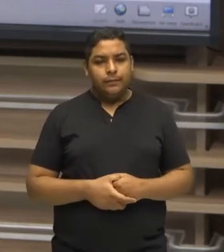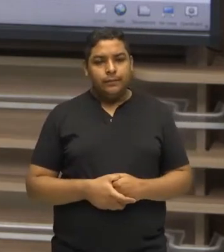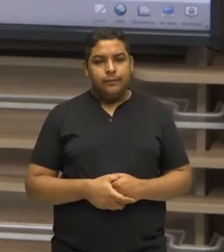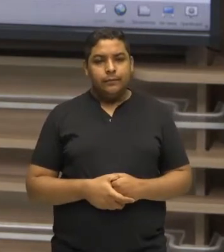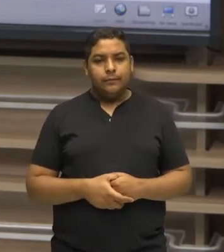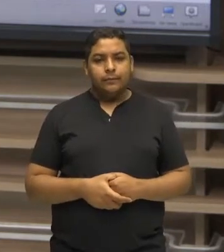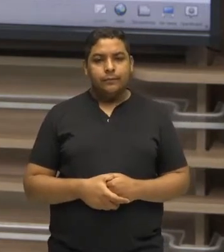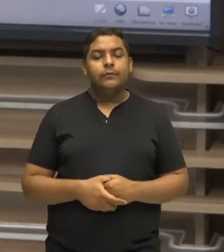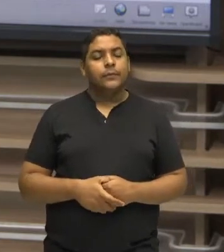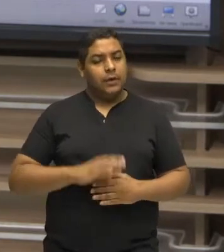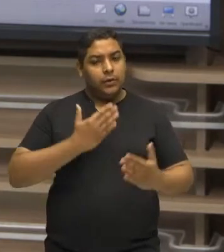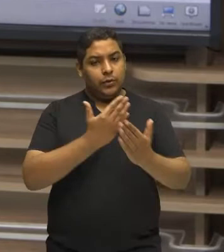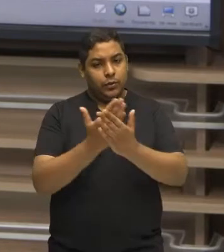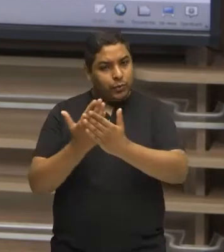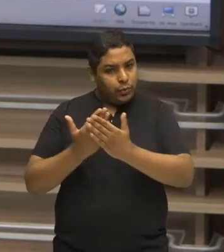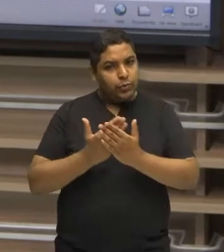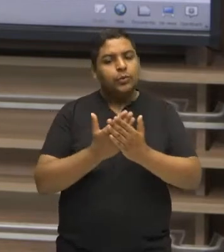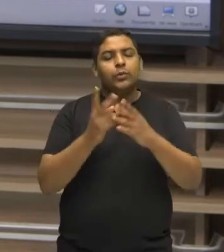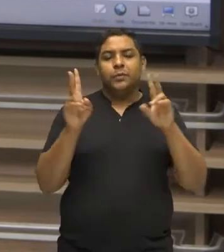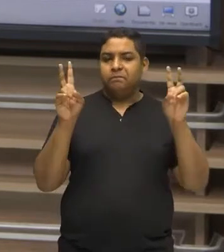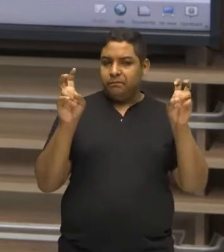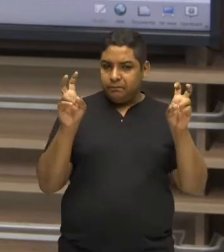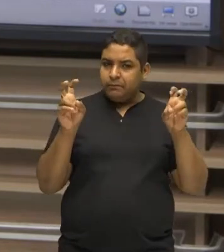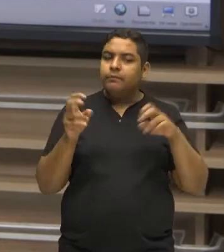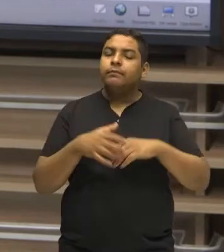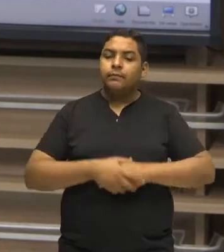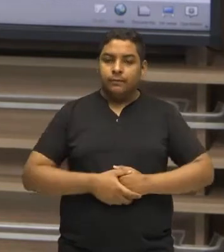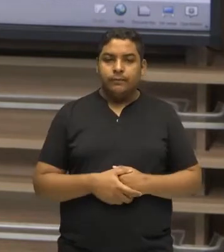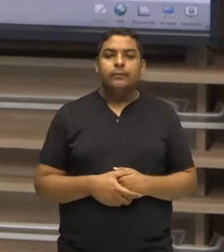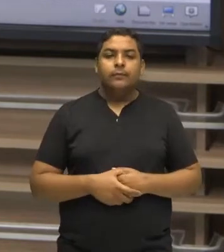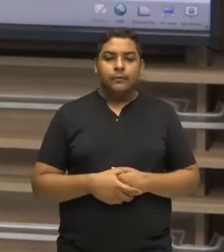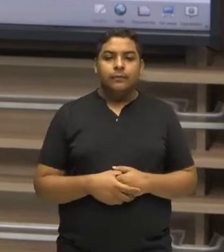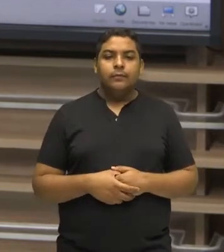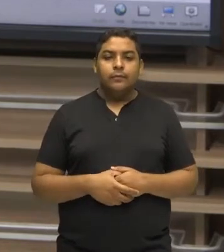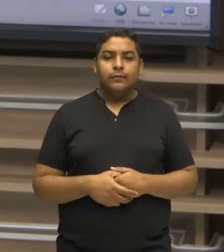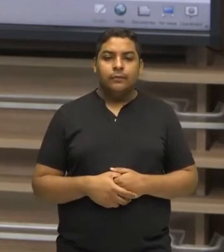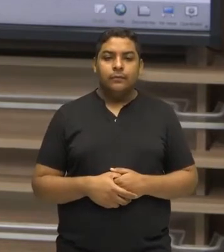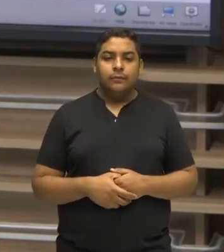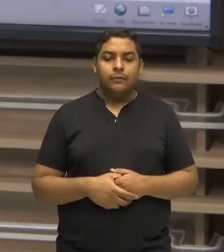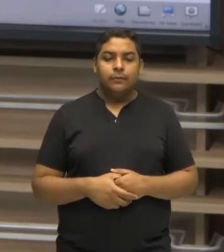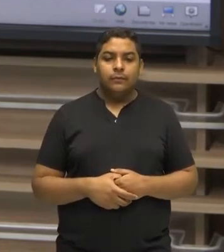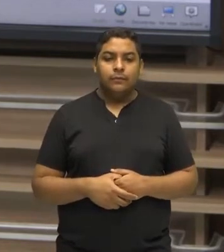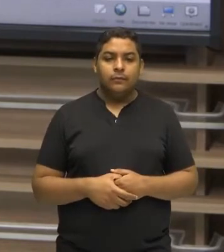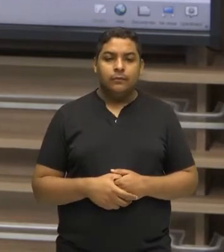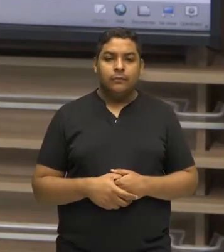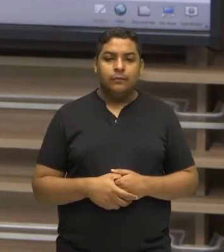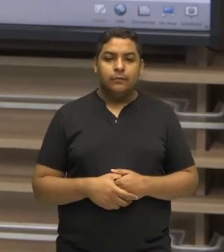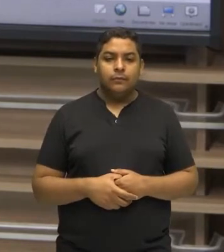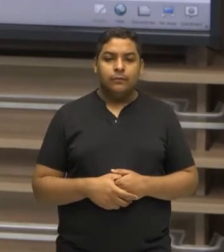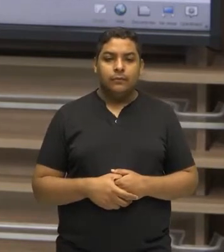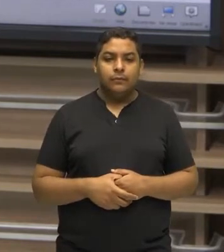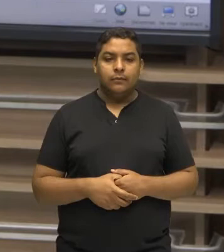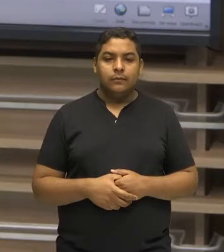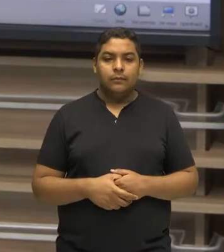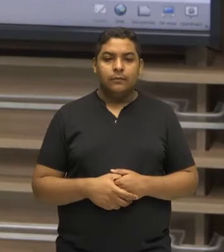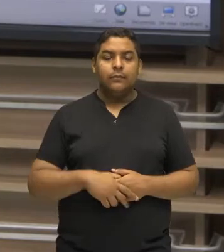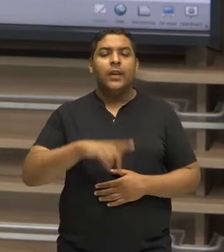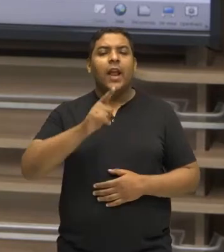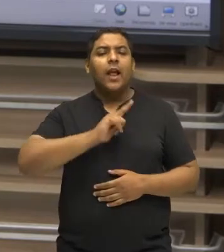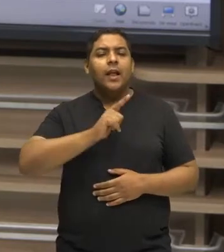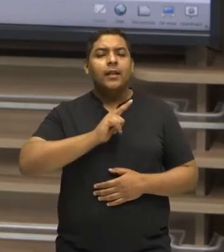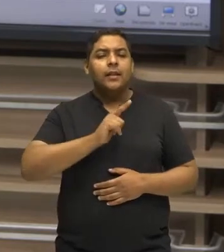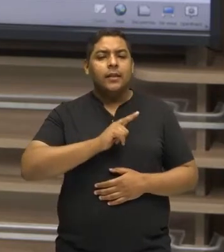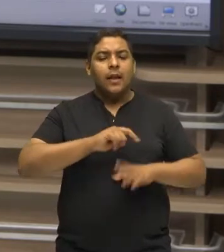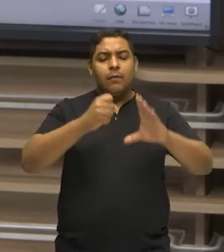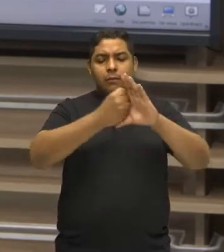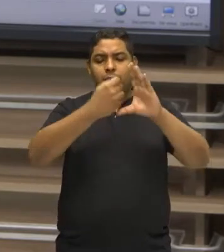essa incidência. Então, a cor luz é essas no monitores. Então, existe uma